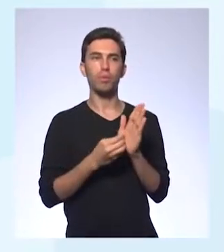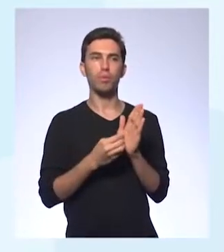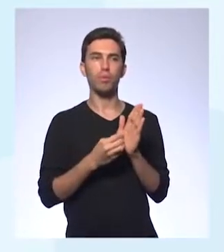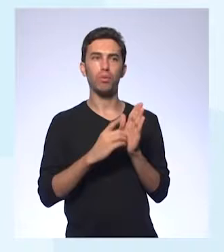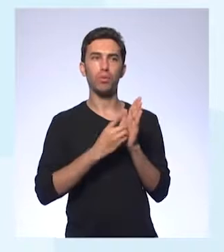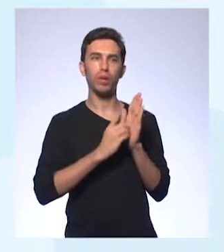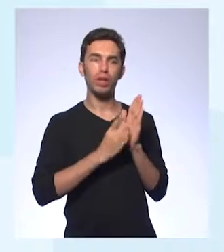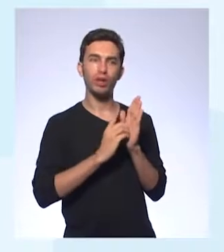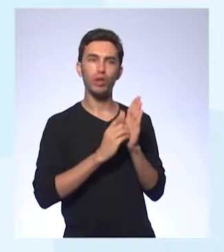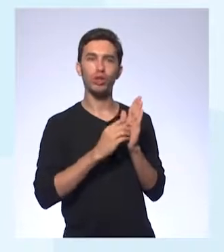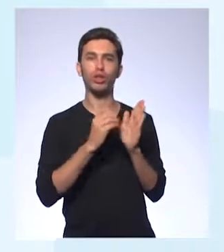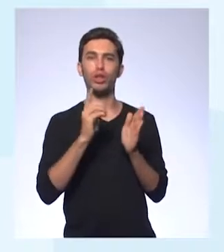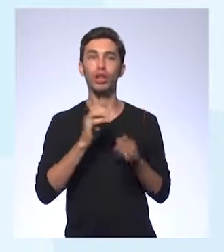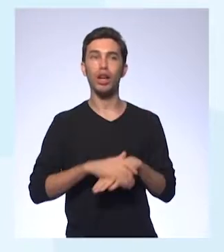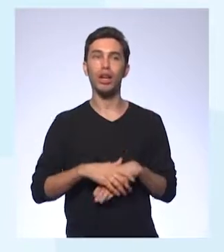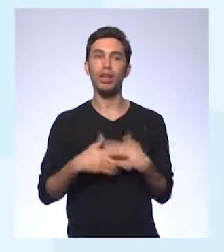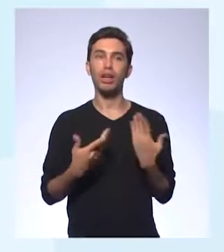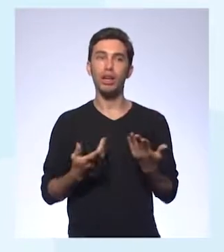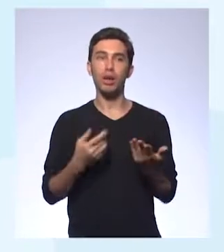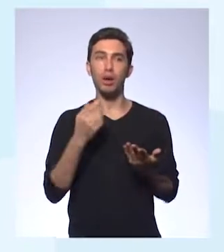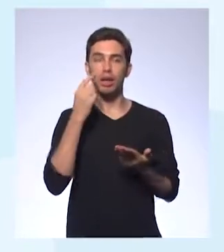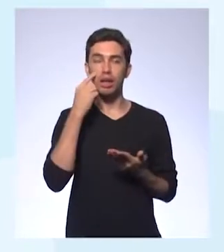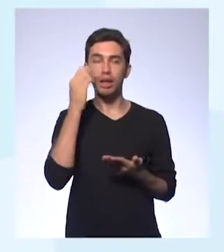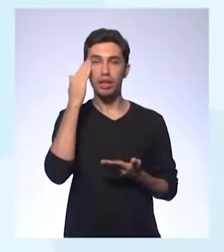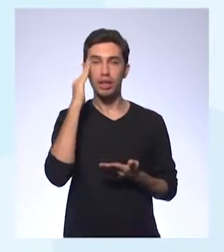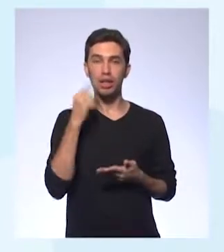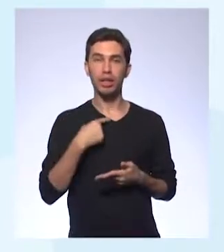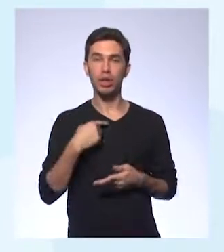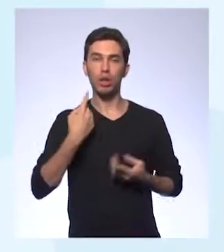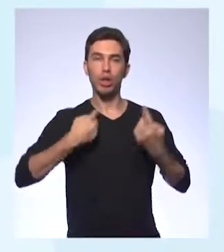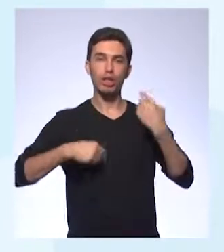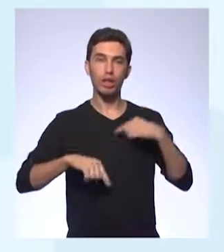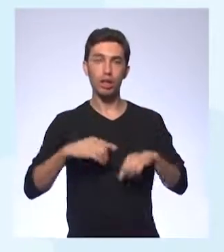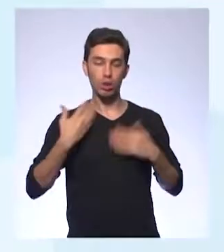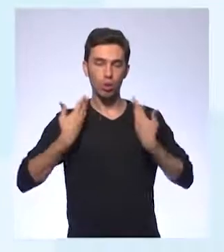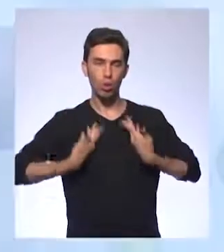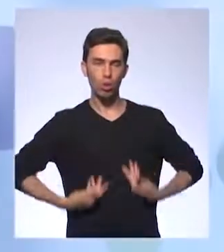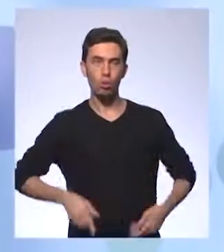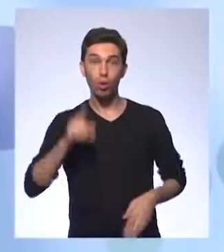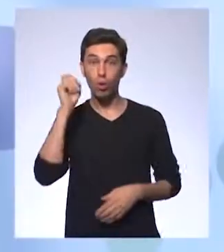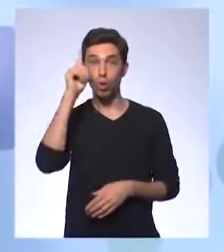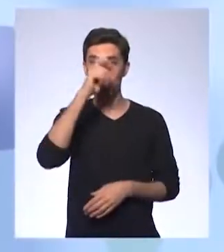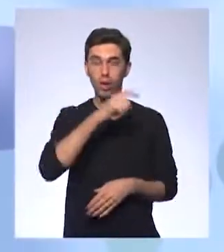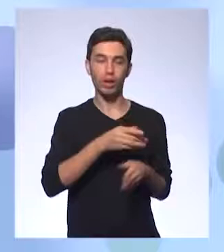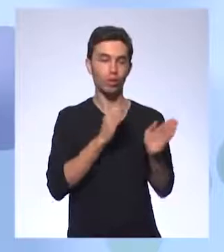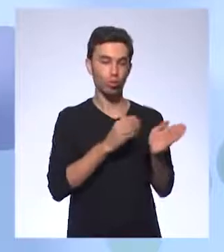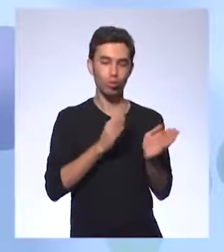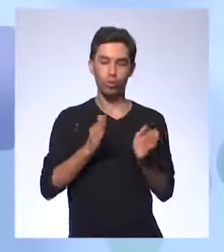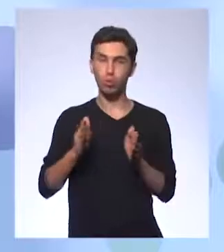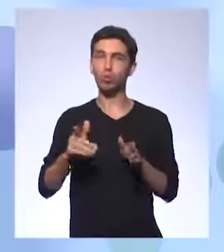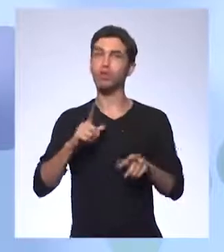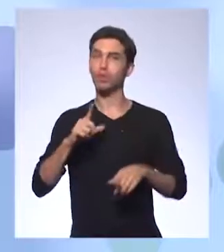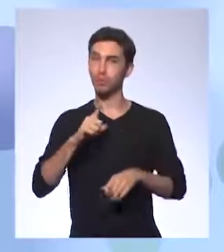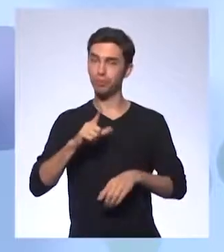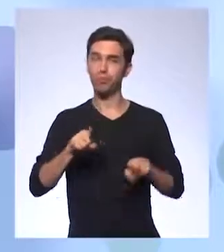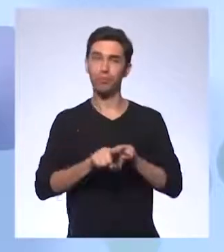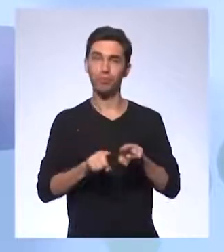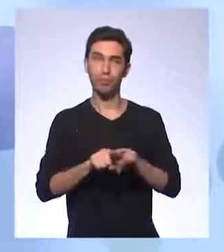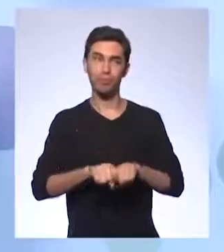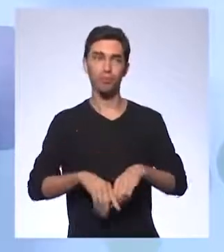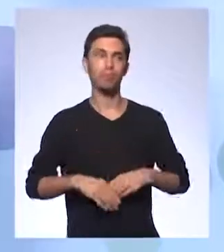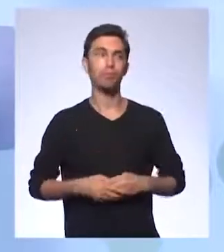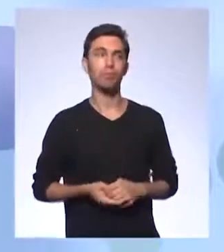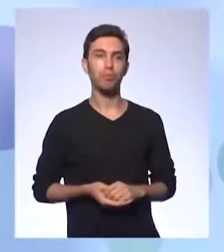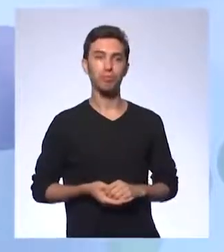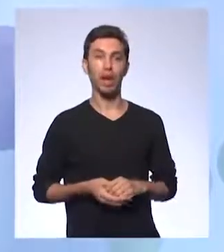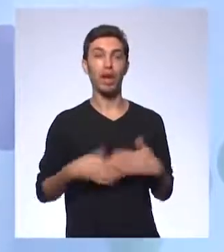complexo arranjo de sistemas com diferentes níveis de organização. Muito bem, é claro que a gente vai dar ênfase aí